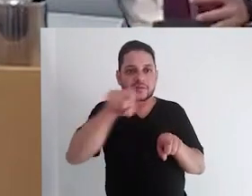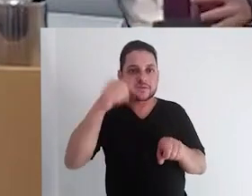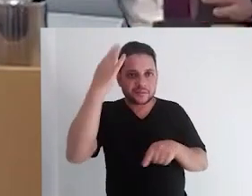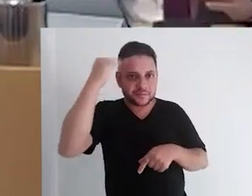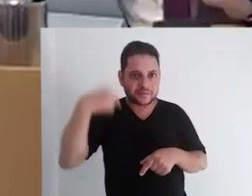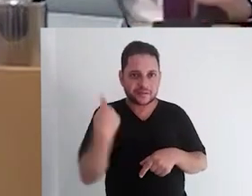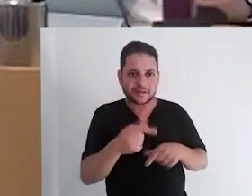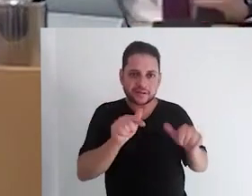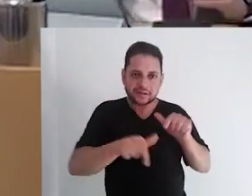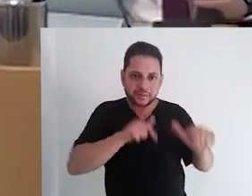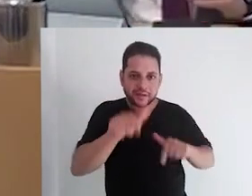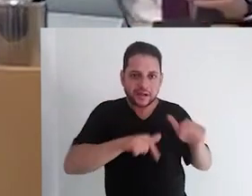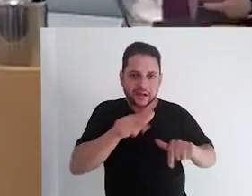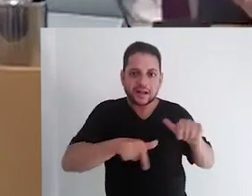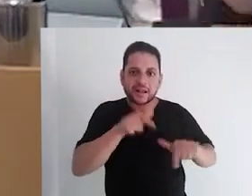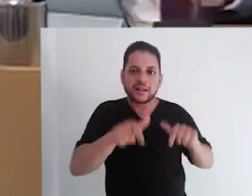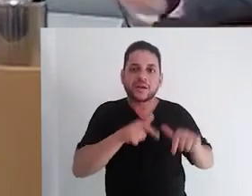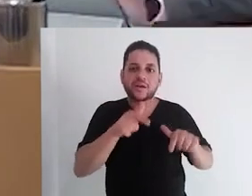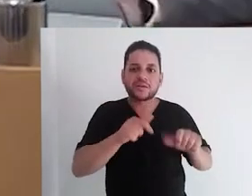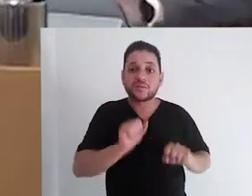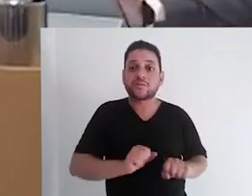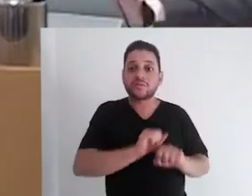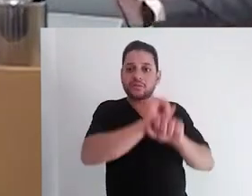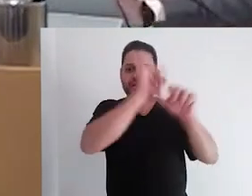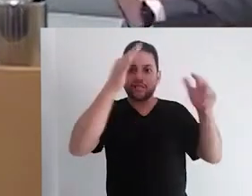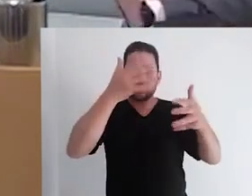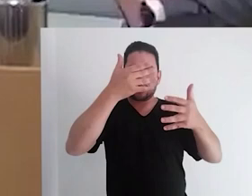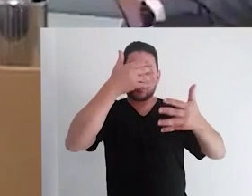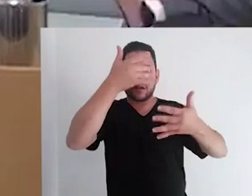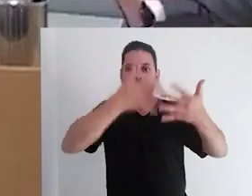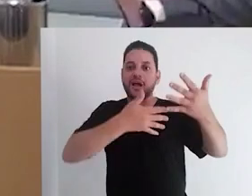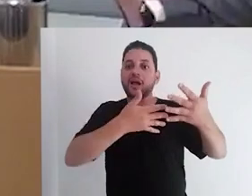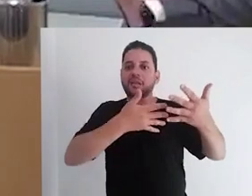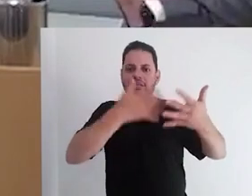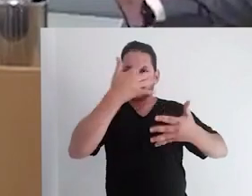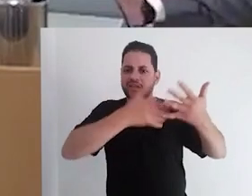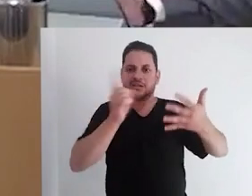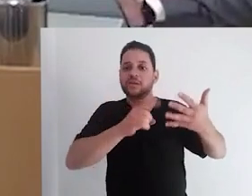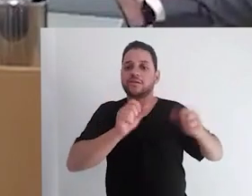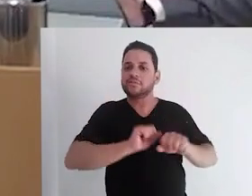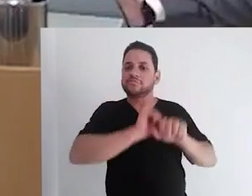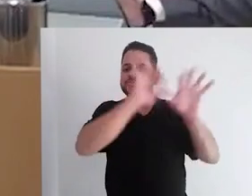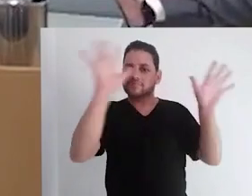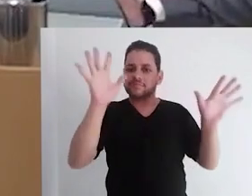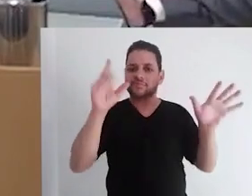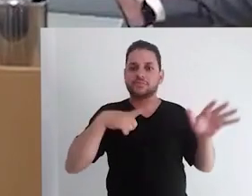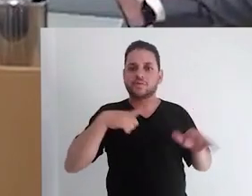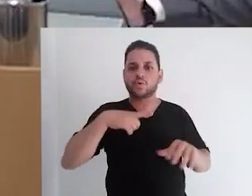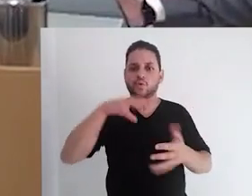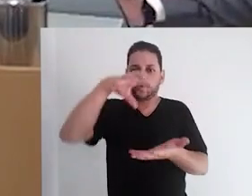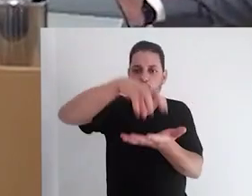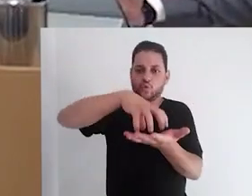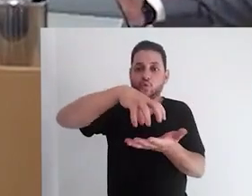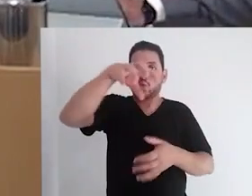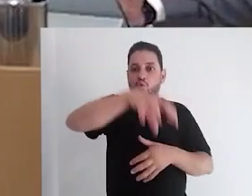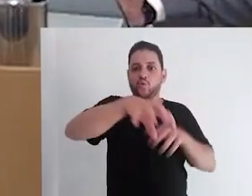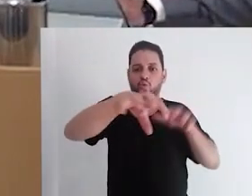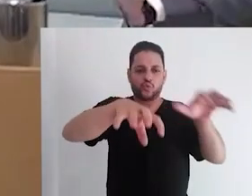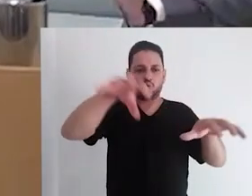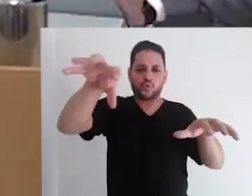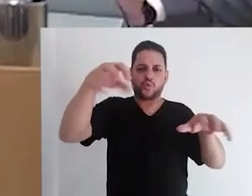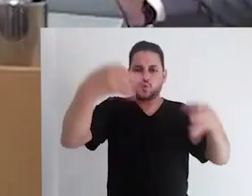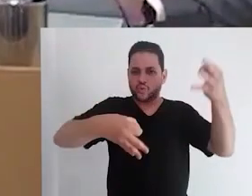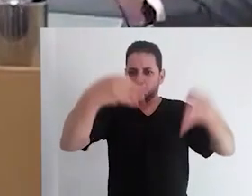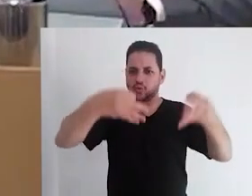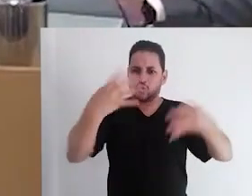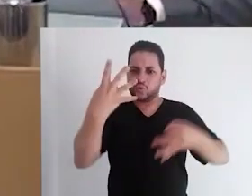com um propósito de muita transparência. Os núcleos de justiça 4.0, é importante destacar que eles